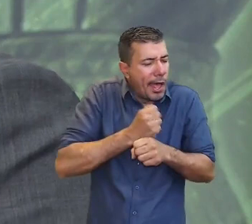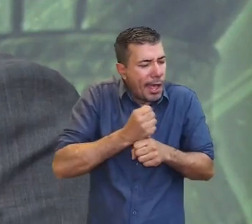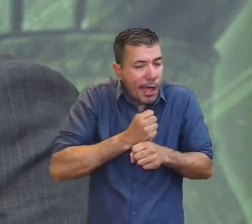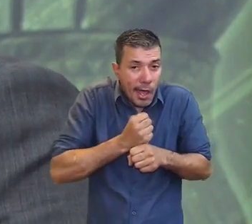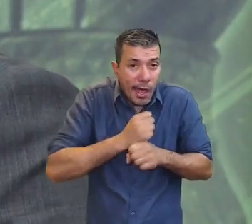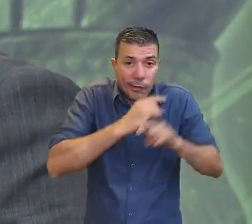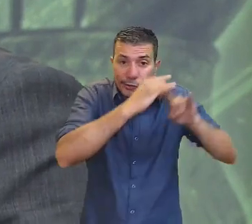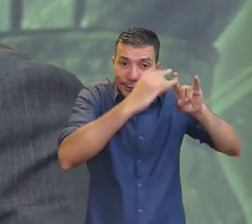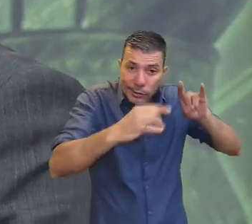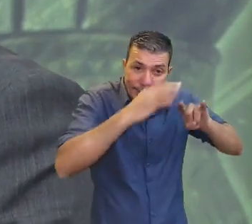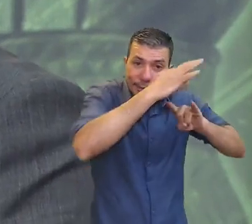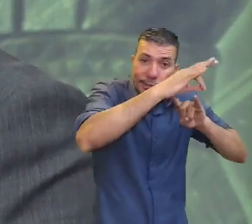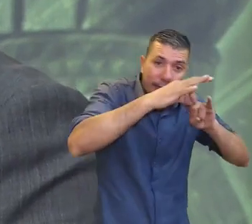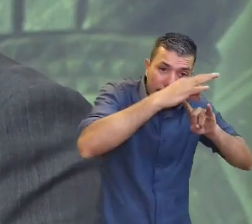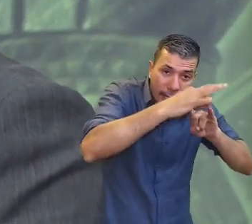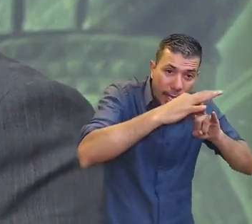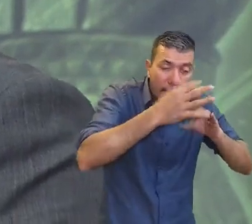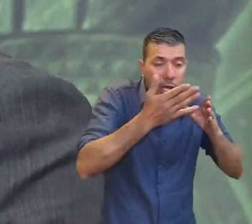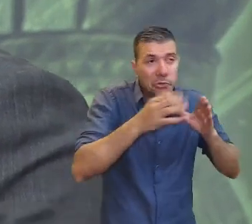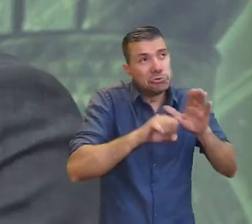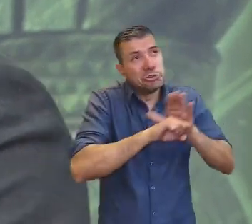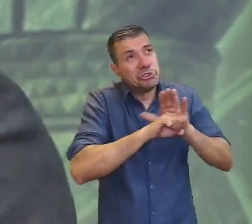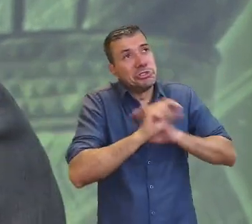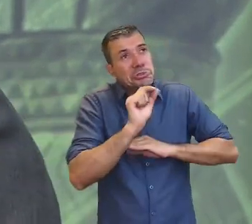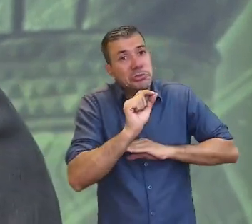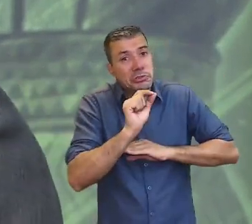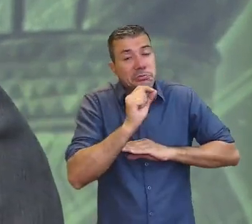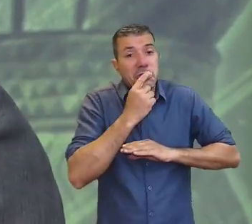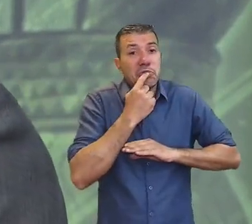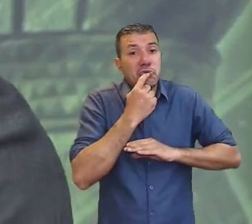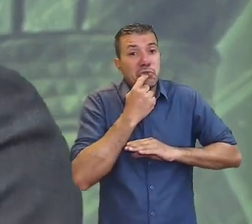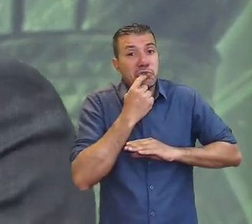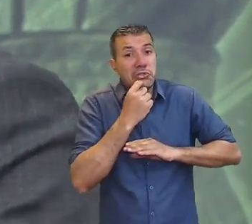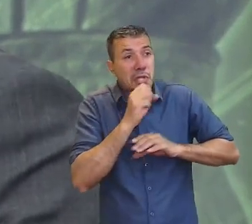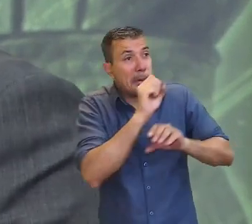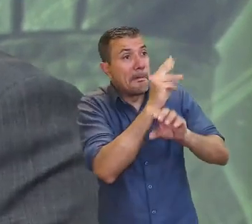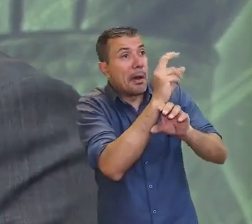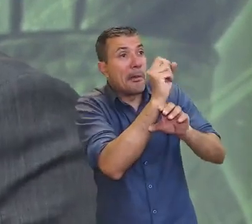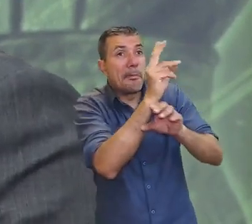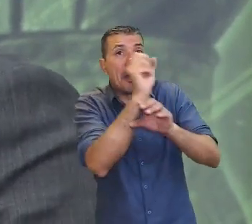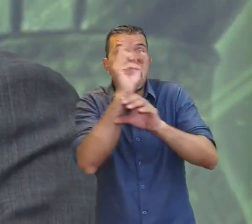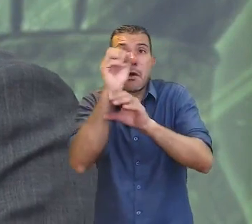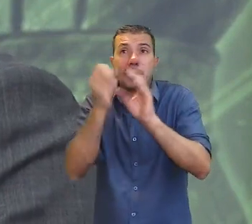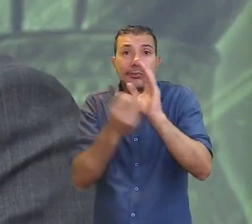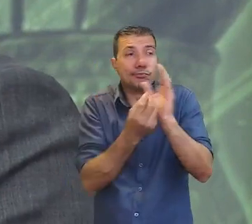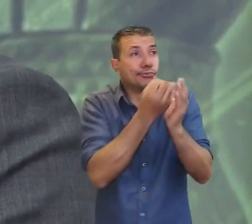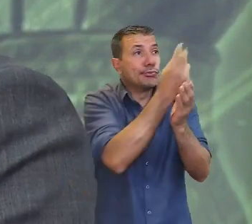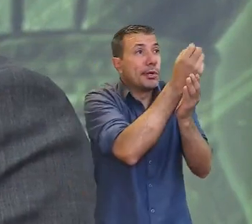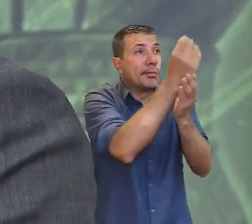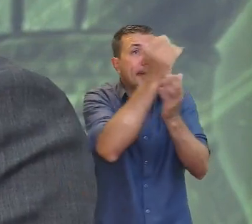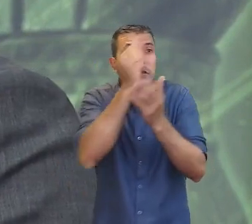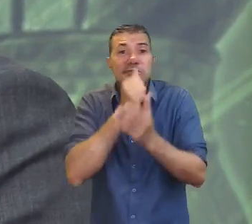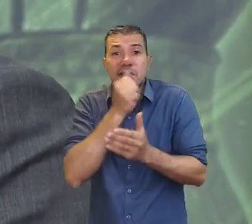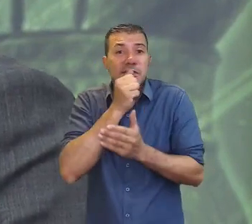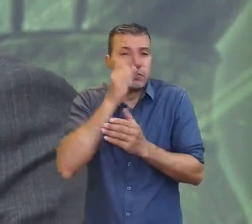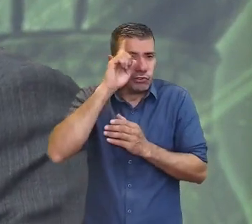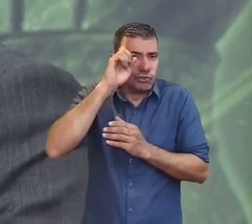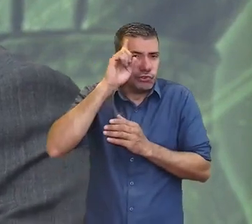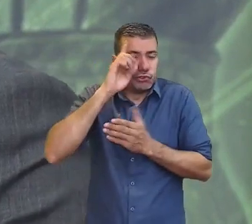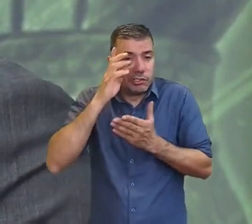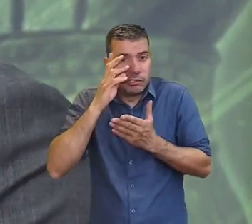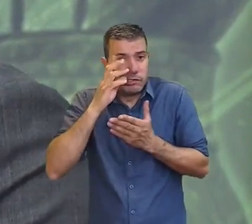ele acabava simbolicamente pelo sangue que era aspergido pelo sacrifício diário,